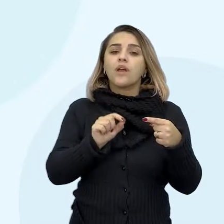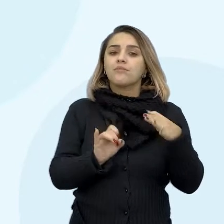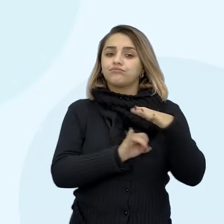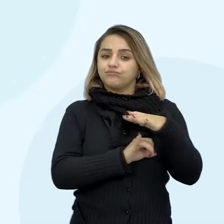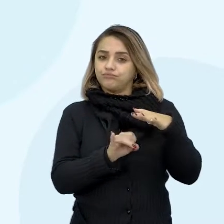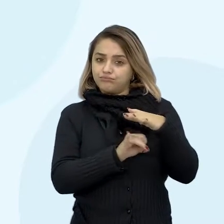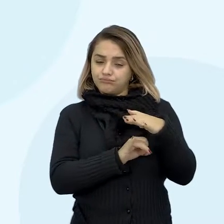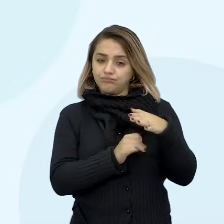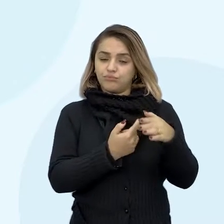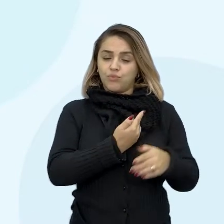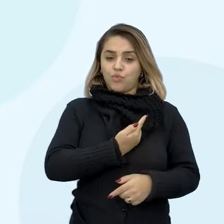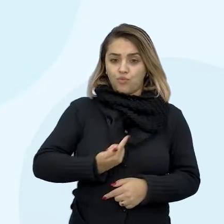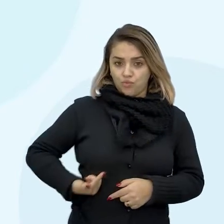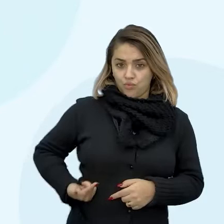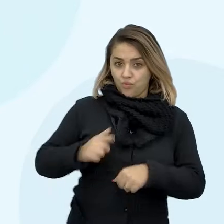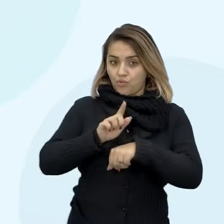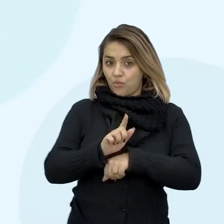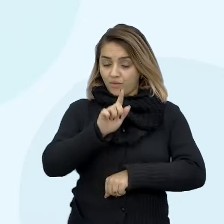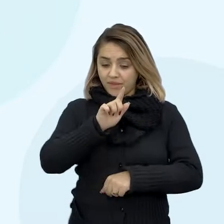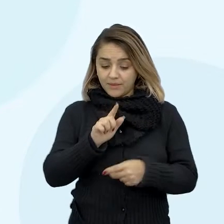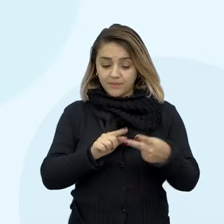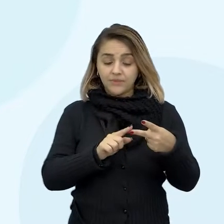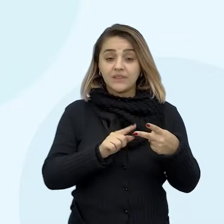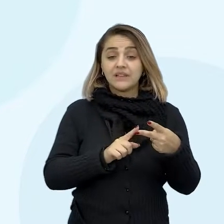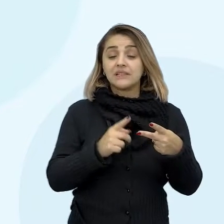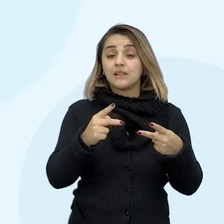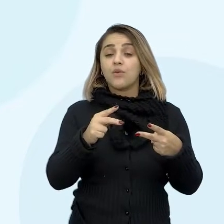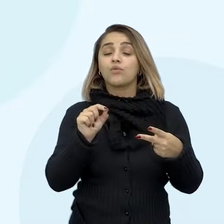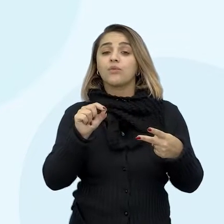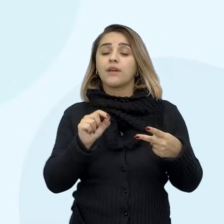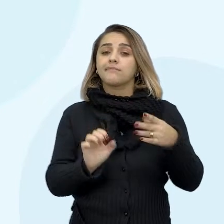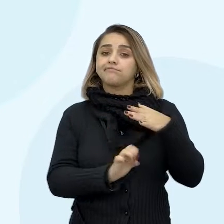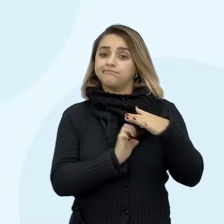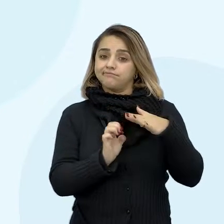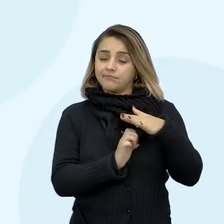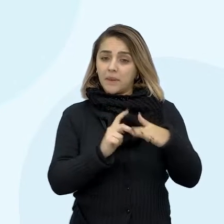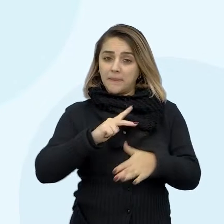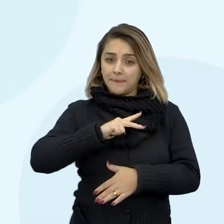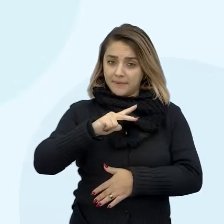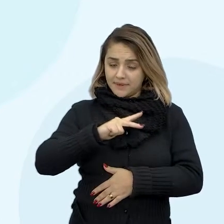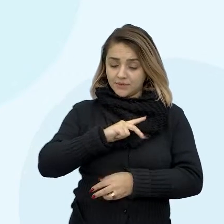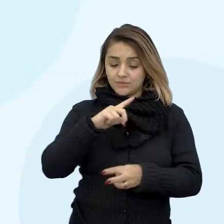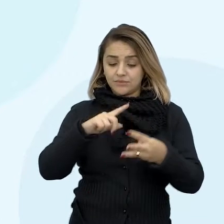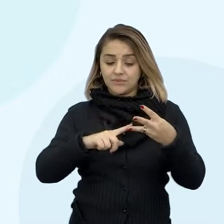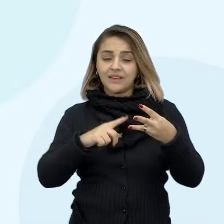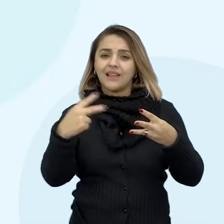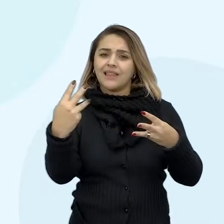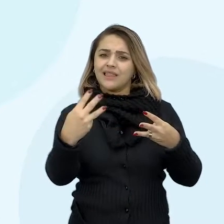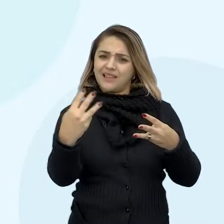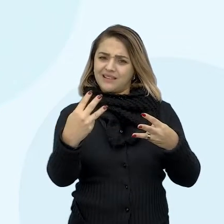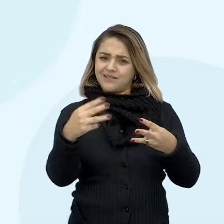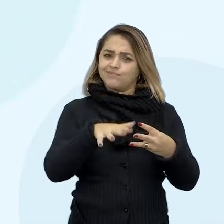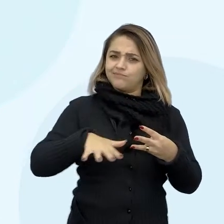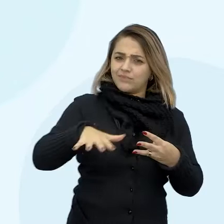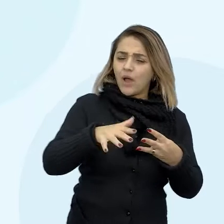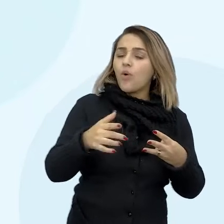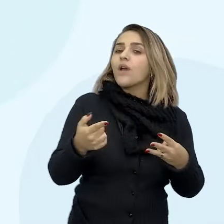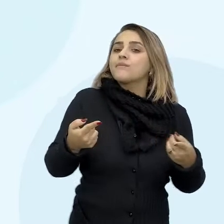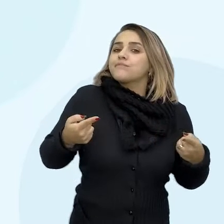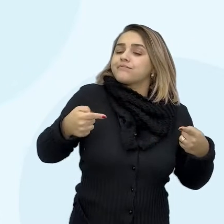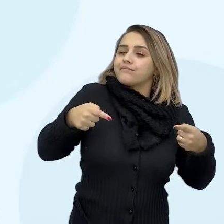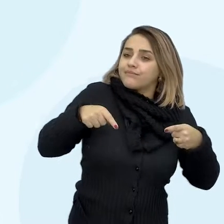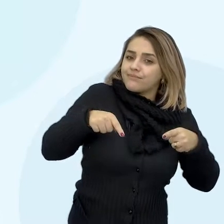segundo setor às empresas privadas e o terceiro setor que faz essa